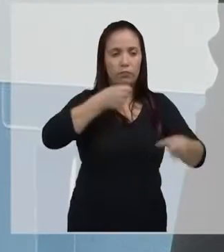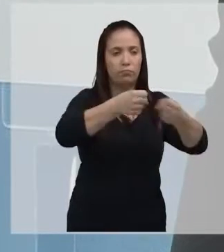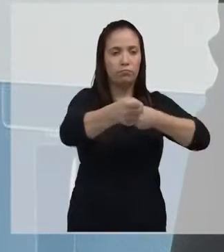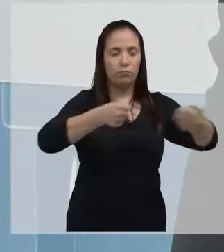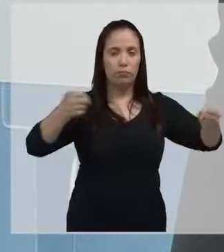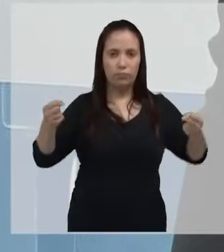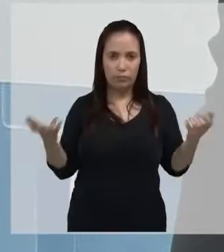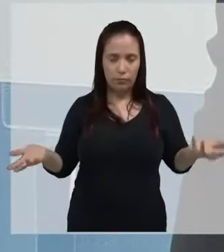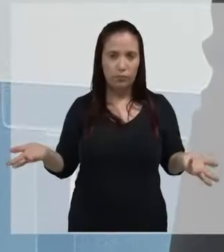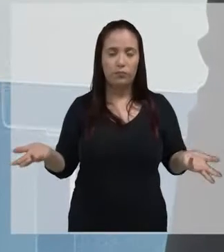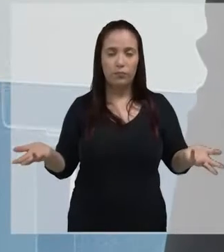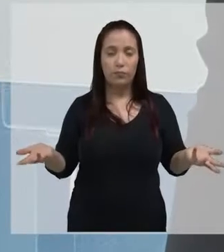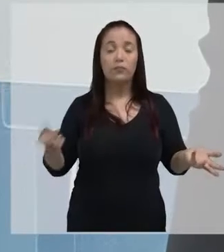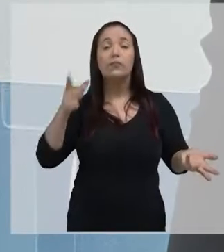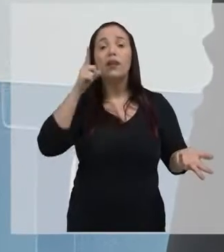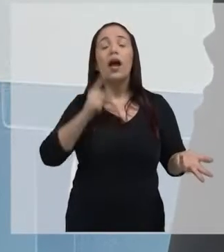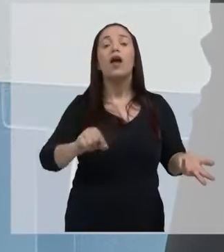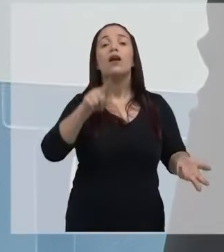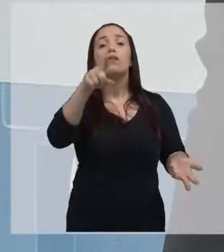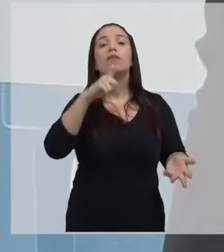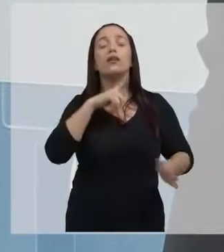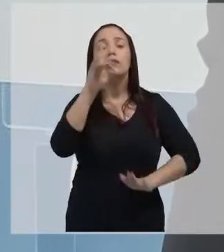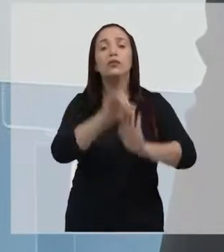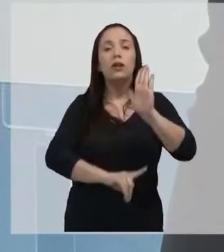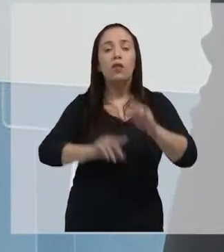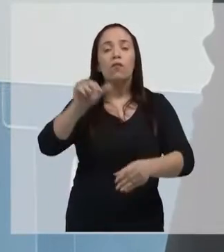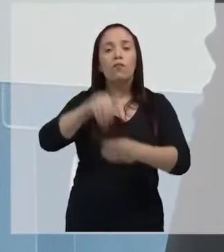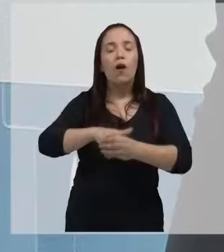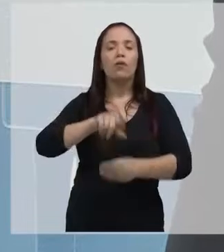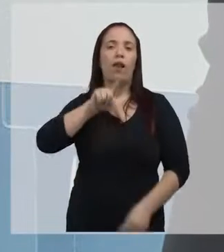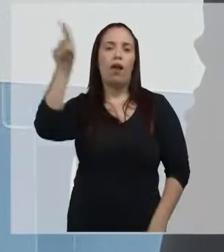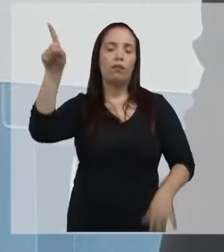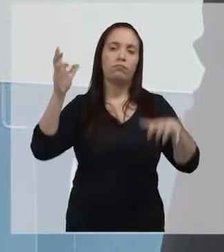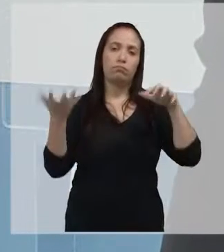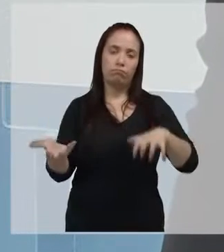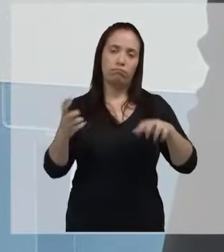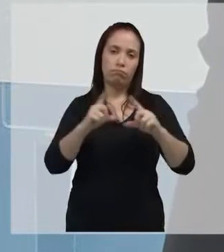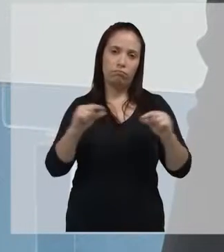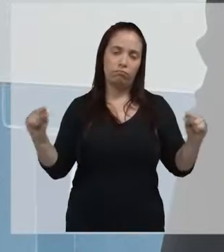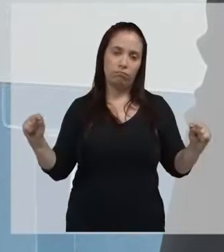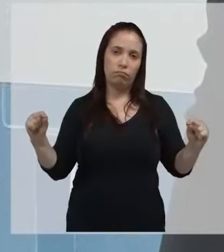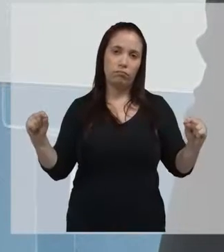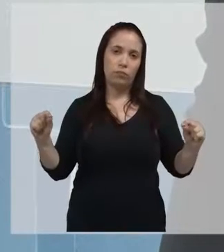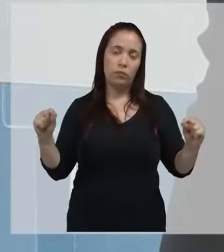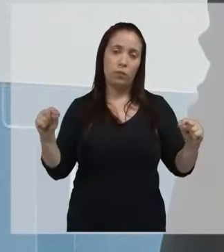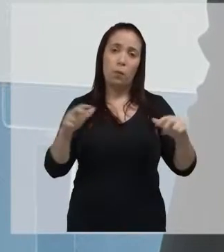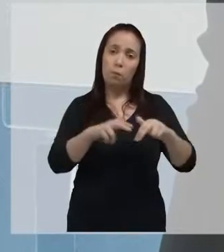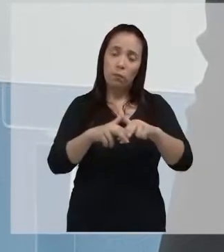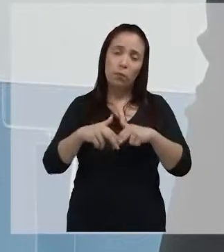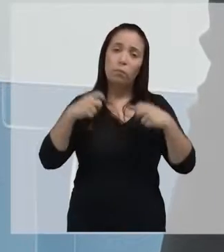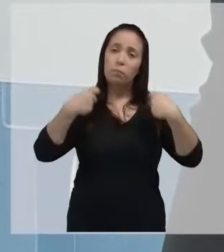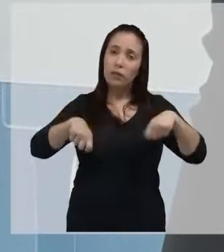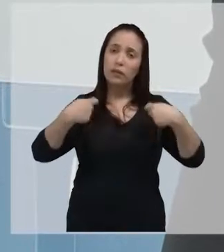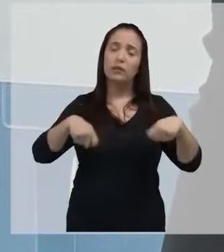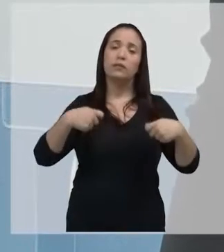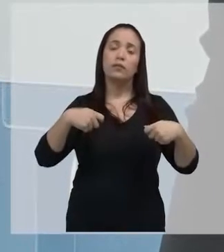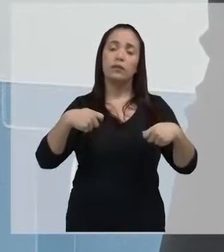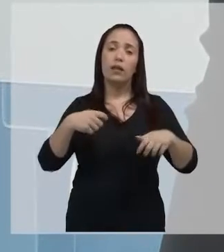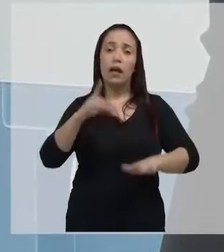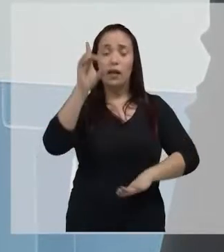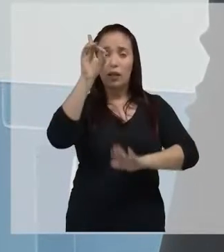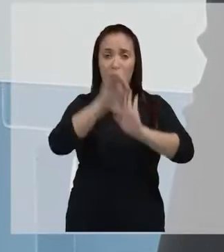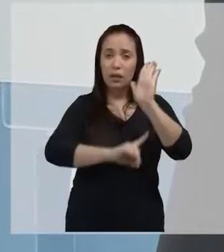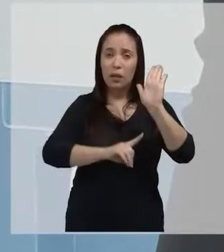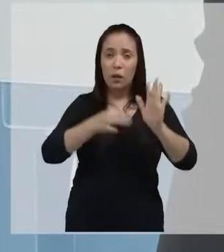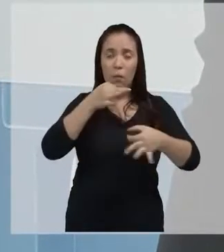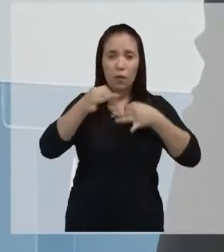realmente seus representantes é no Congresso Nacional. Por isso que não existe democracia sem Congresso Nacional. Por isso que, para mim, a democracia com essa atitude